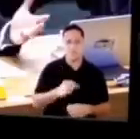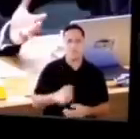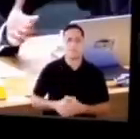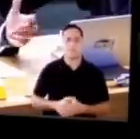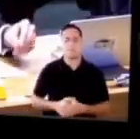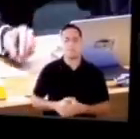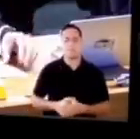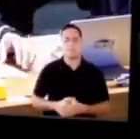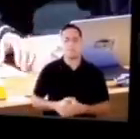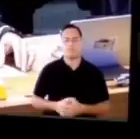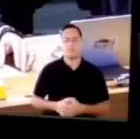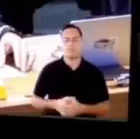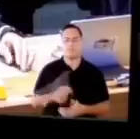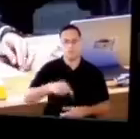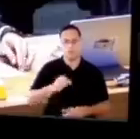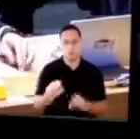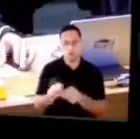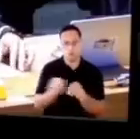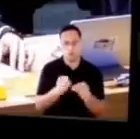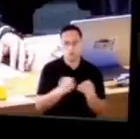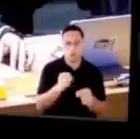nós não destruímos as coisas